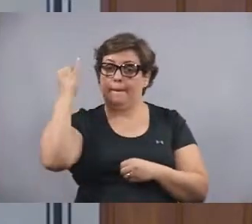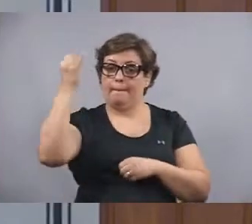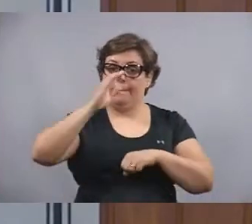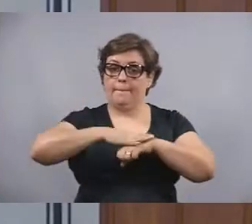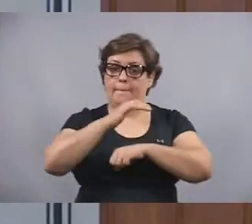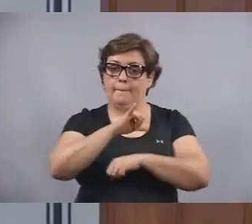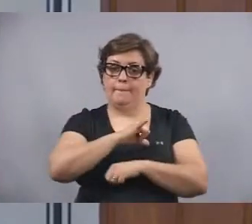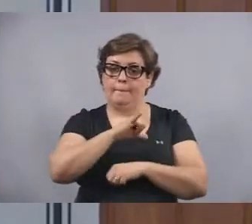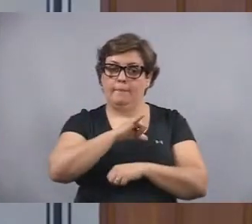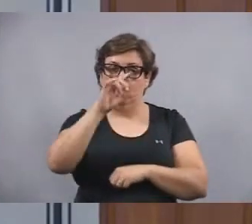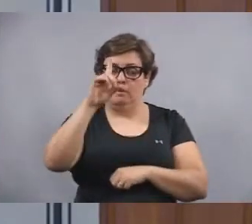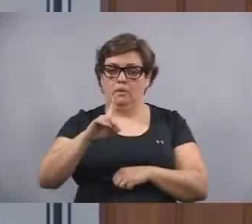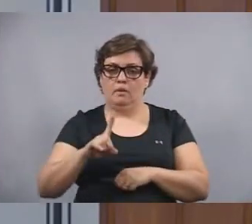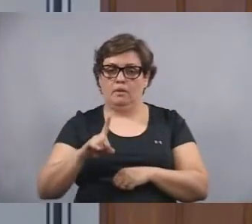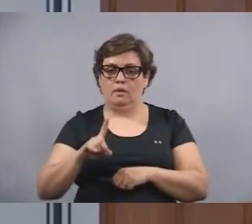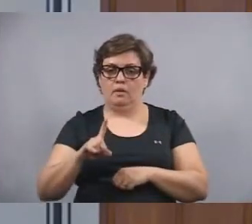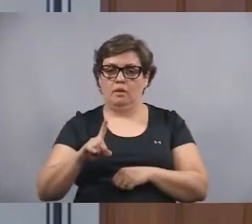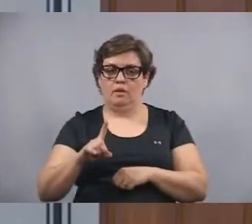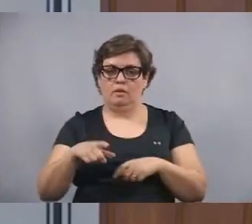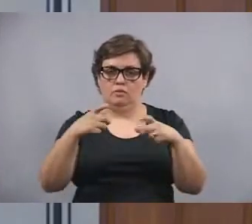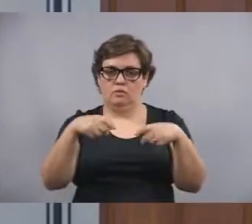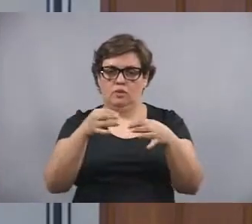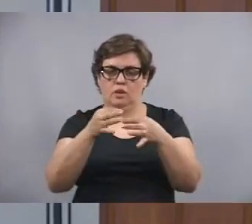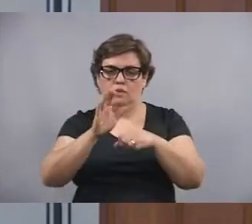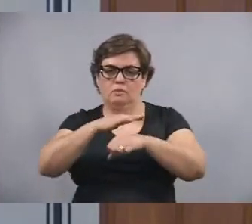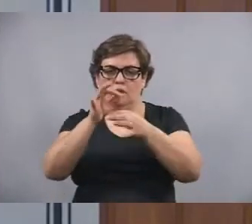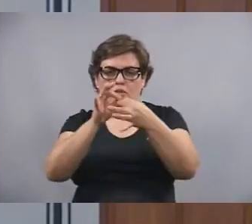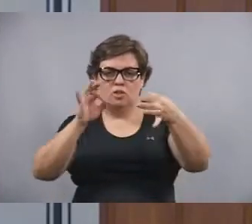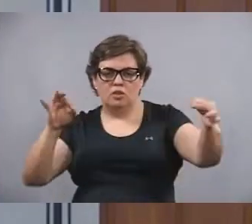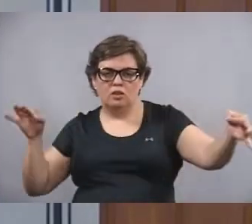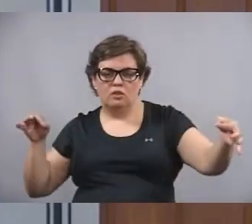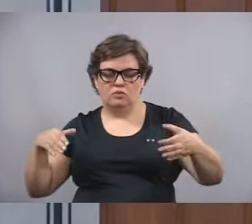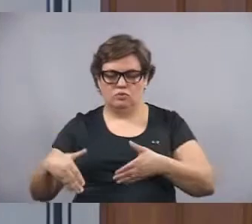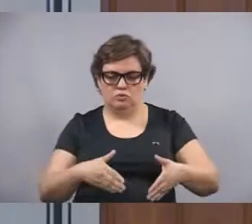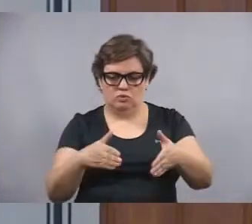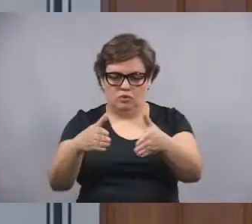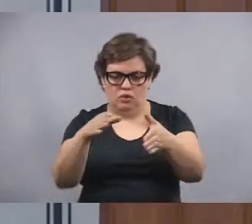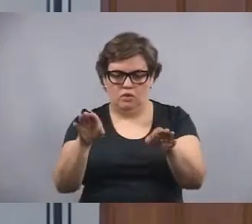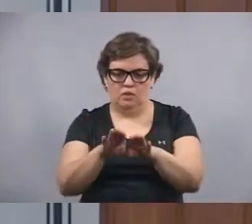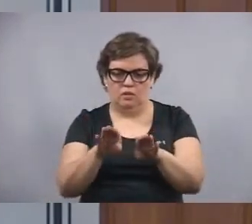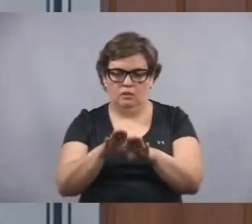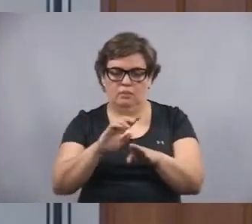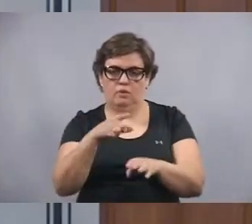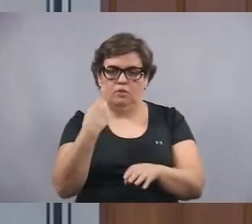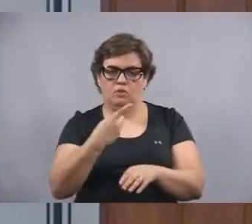mais sofre é a periferia da cidade e os corredores por onde passam